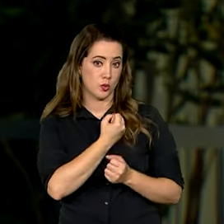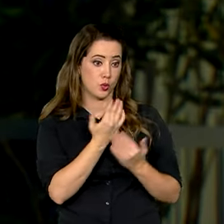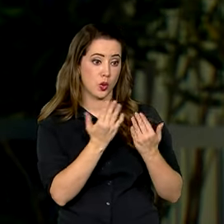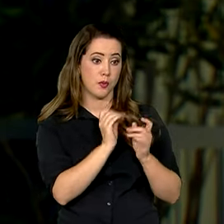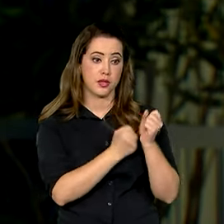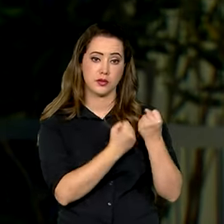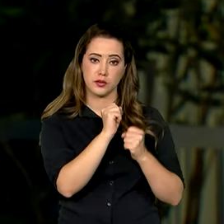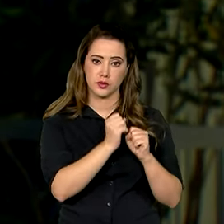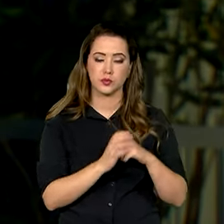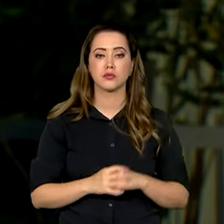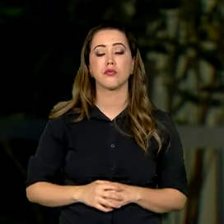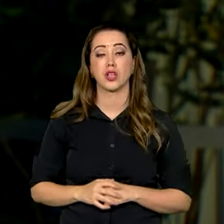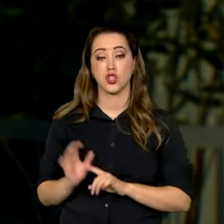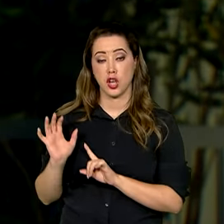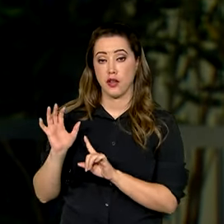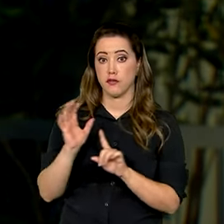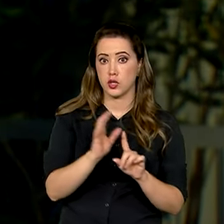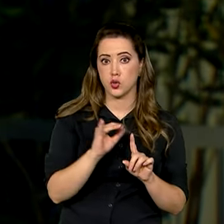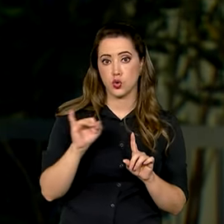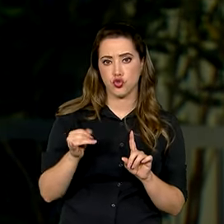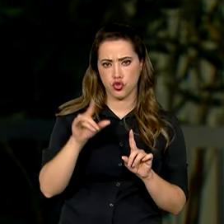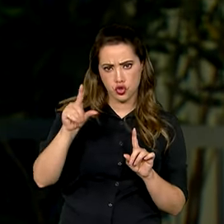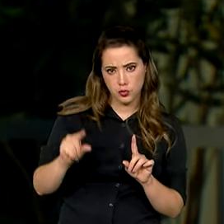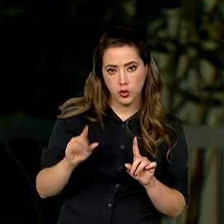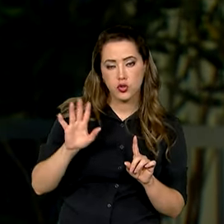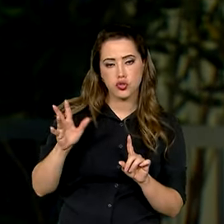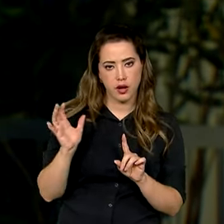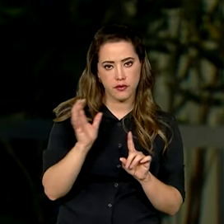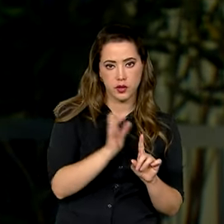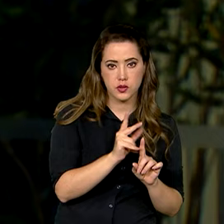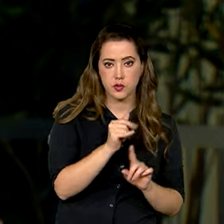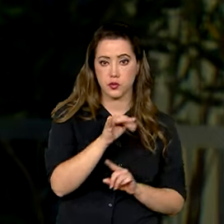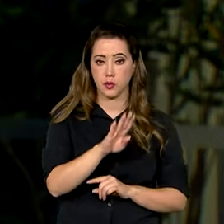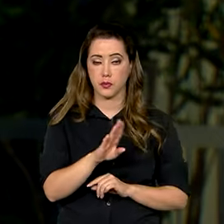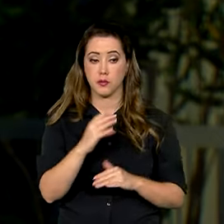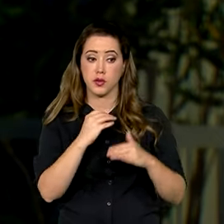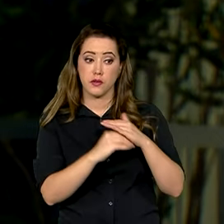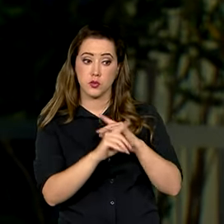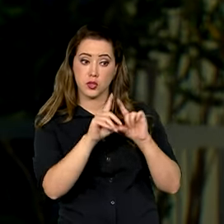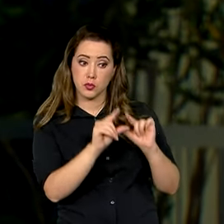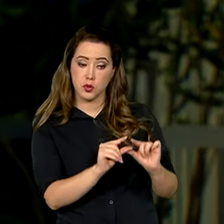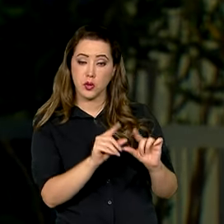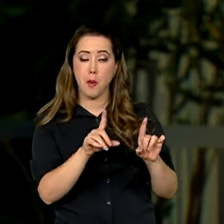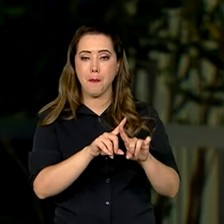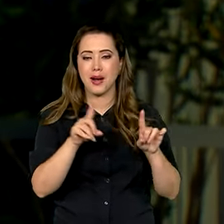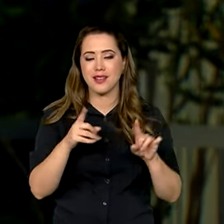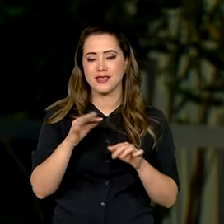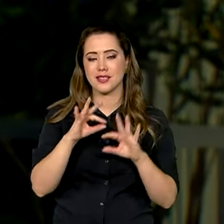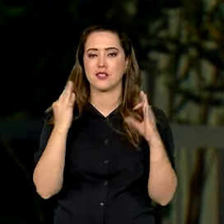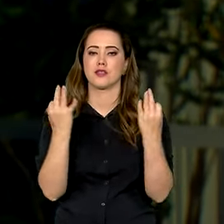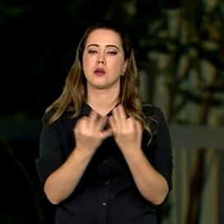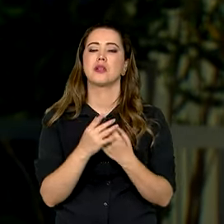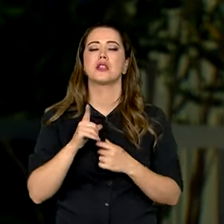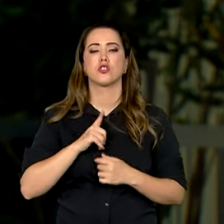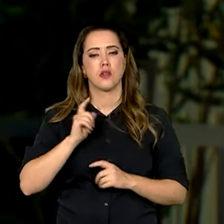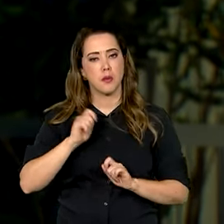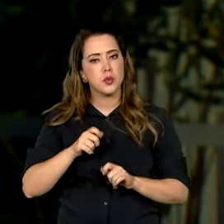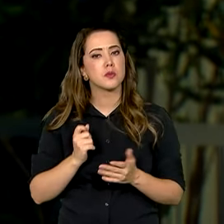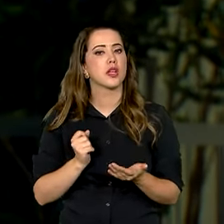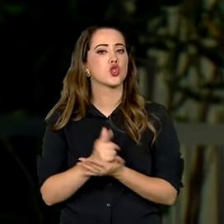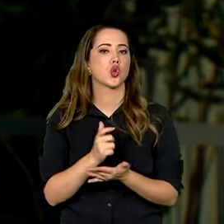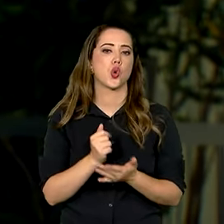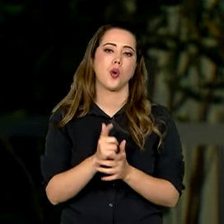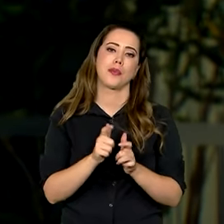juros já teve efeito no PIB. Por exemplo, os investimentos caíram, mas, em contrapartida, as famílias tiveram o